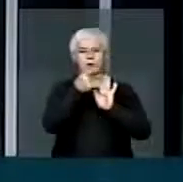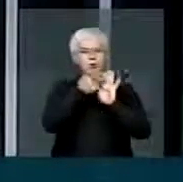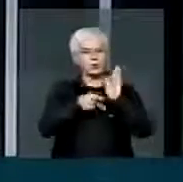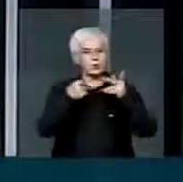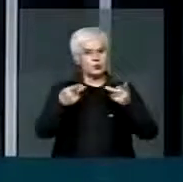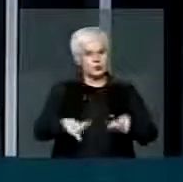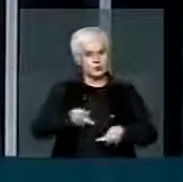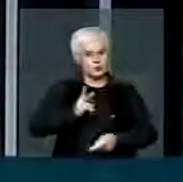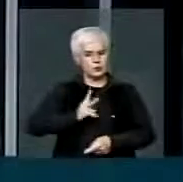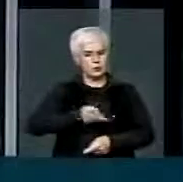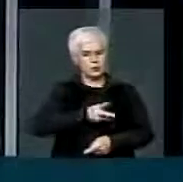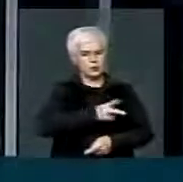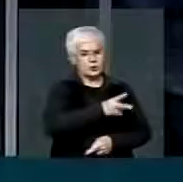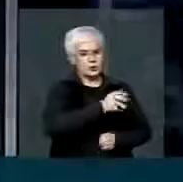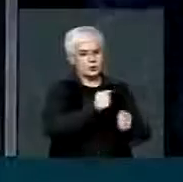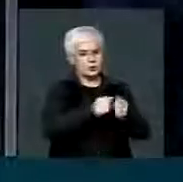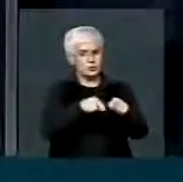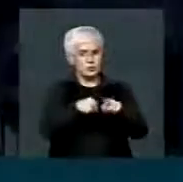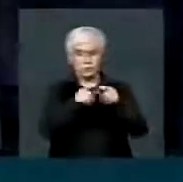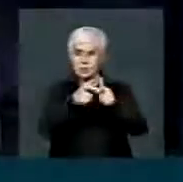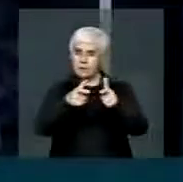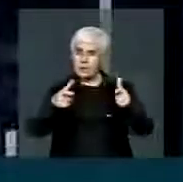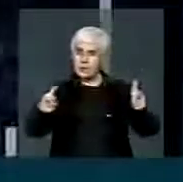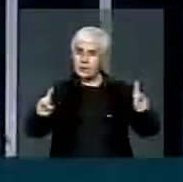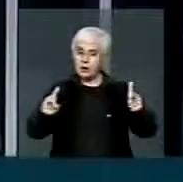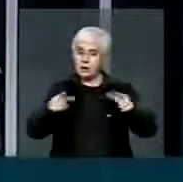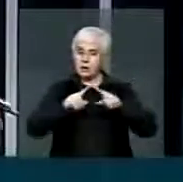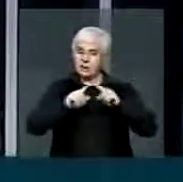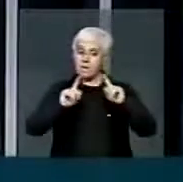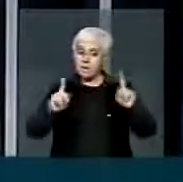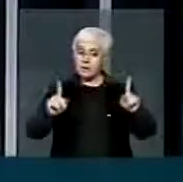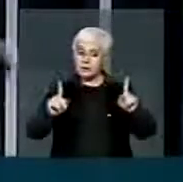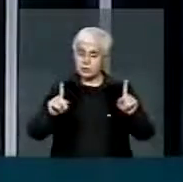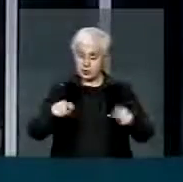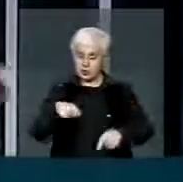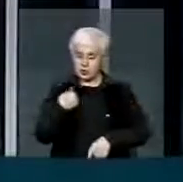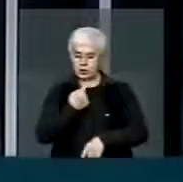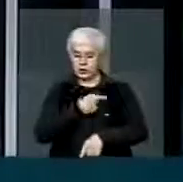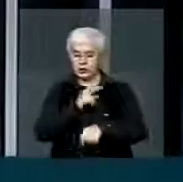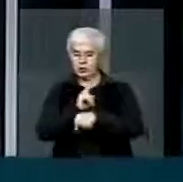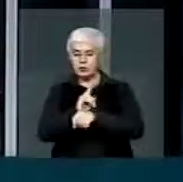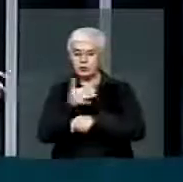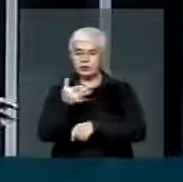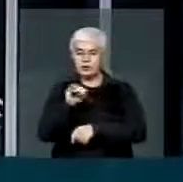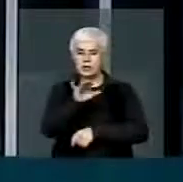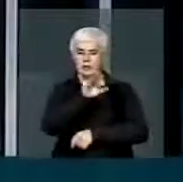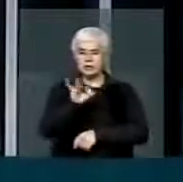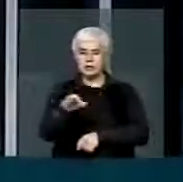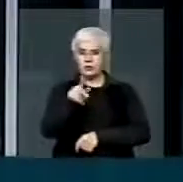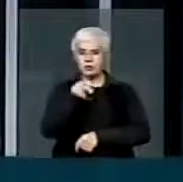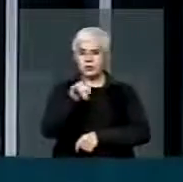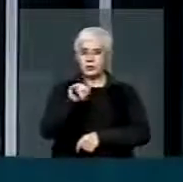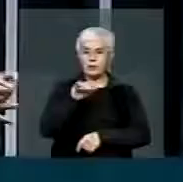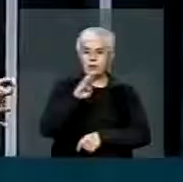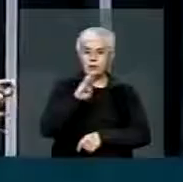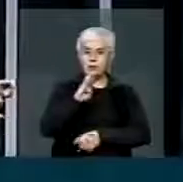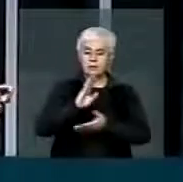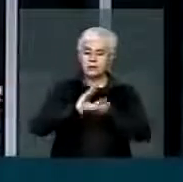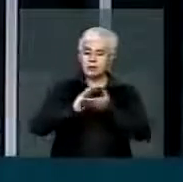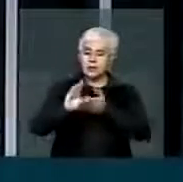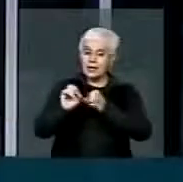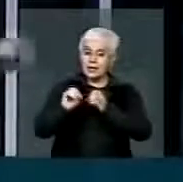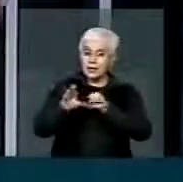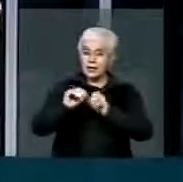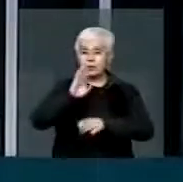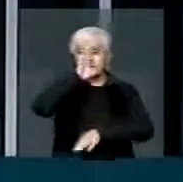programas podem inclusive ser ampliados, mas nós defendemos 10% do PIB para a